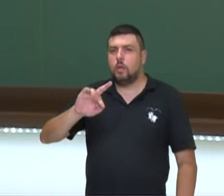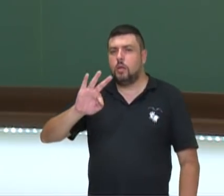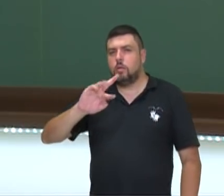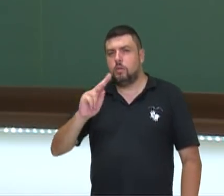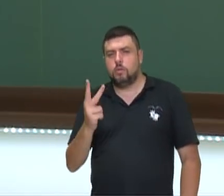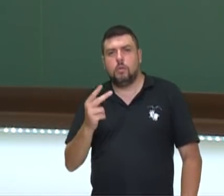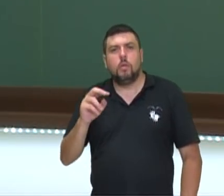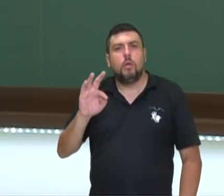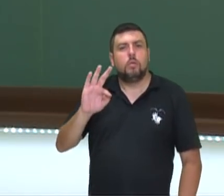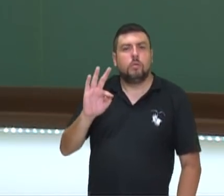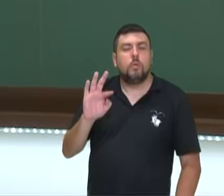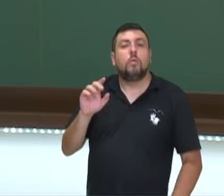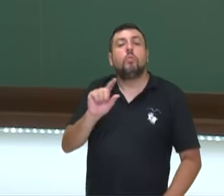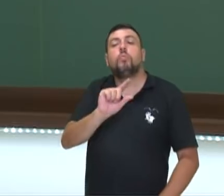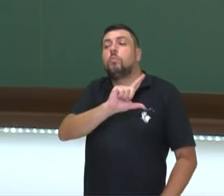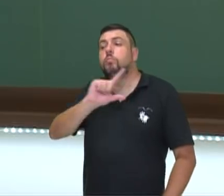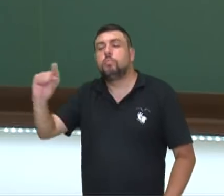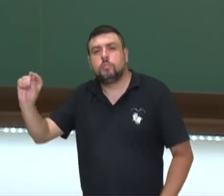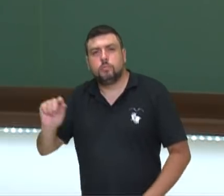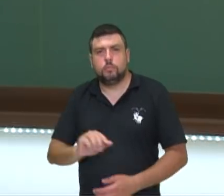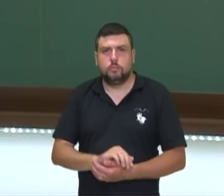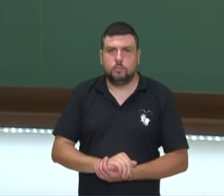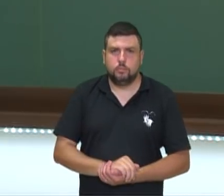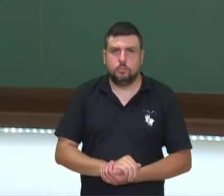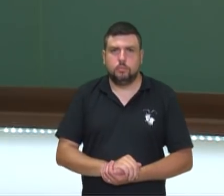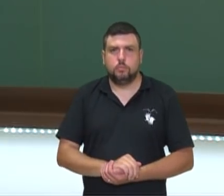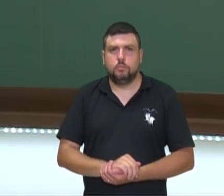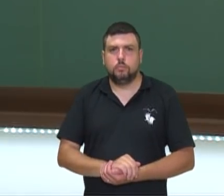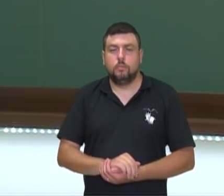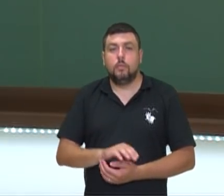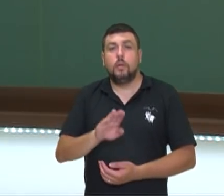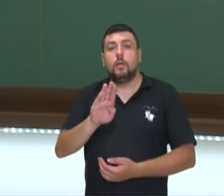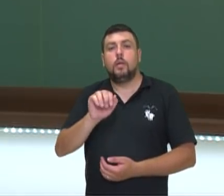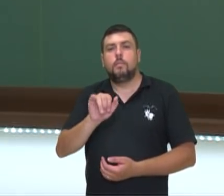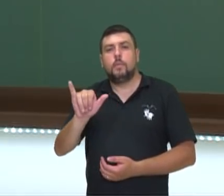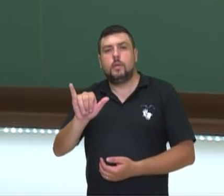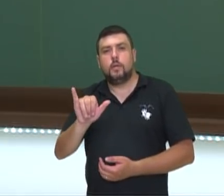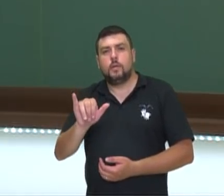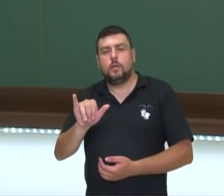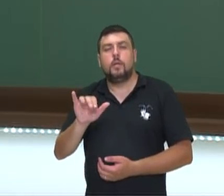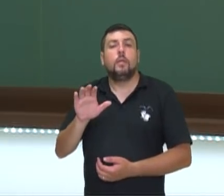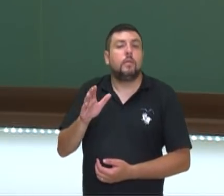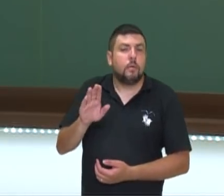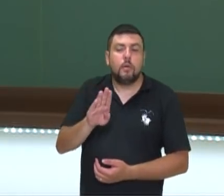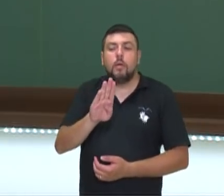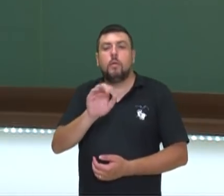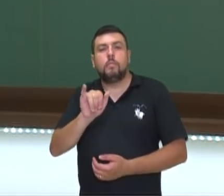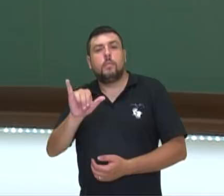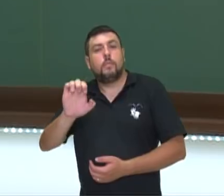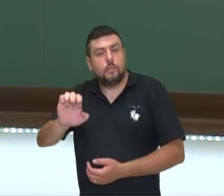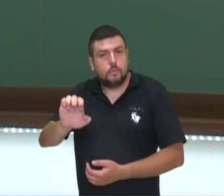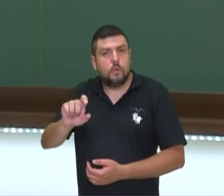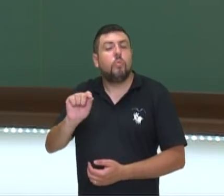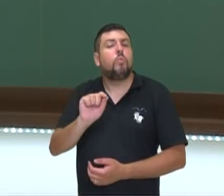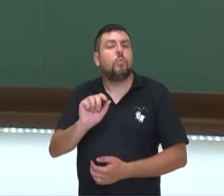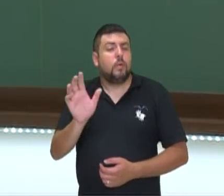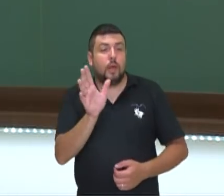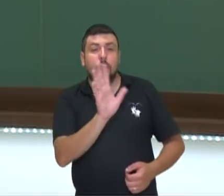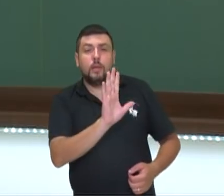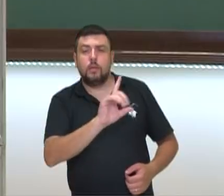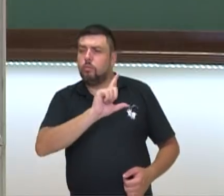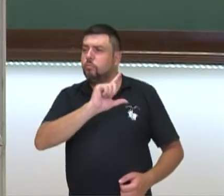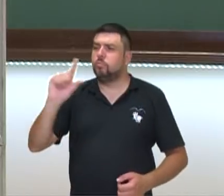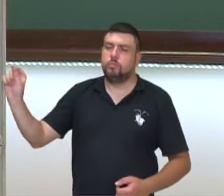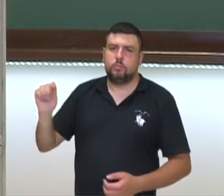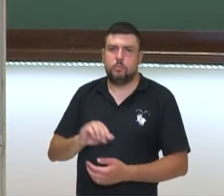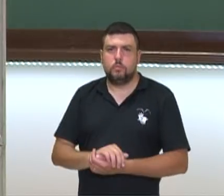tá? Goodbye e bye-bye, tchau. As duas aqui, goodbye, bye-bye, tchau, tchau. Beleza? Daí nós